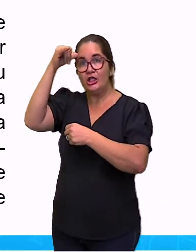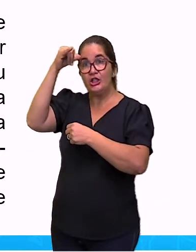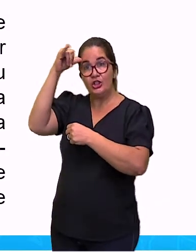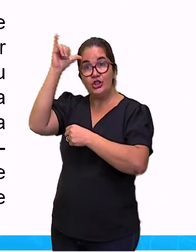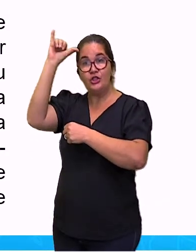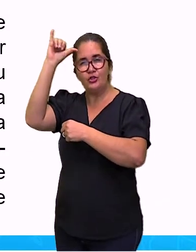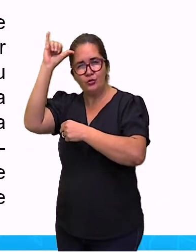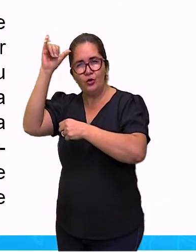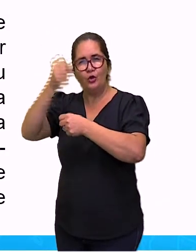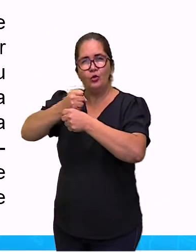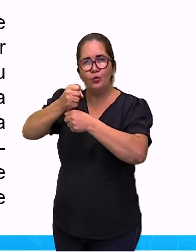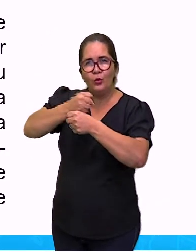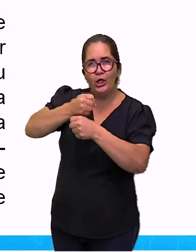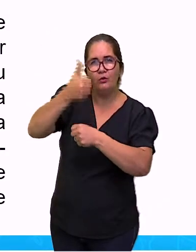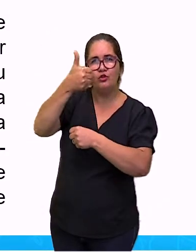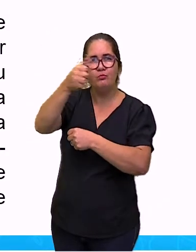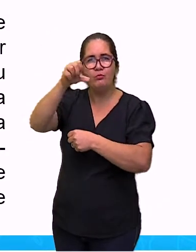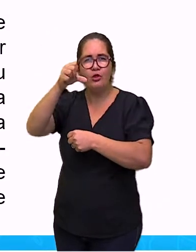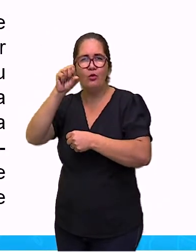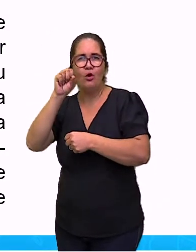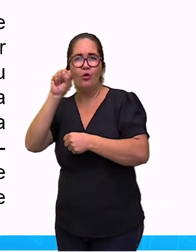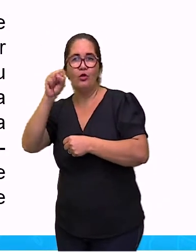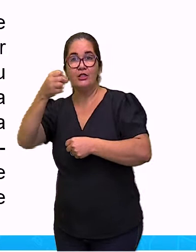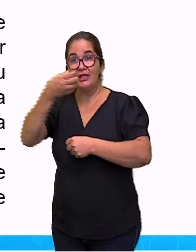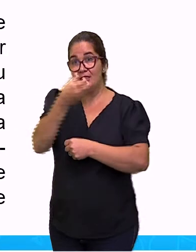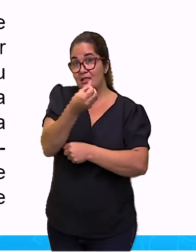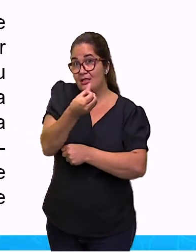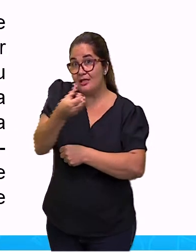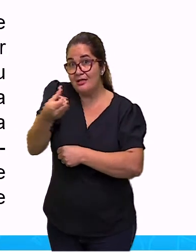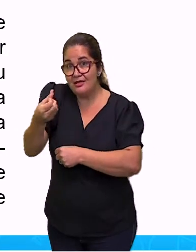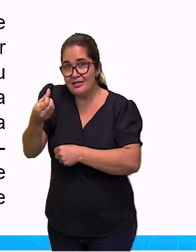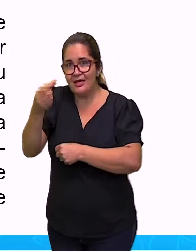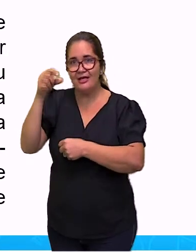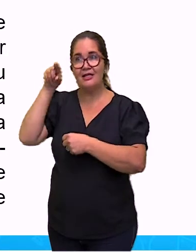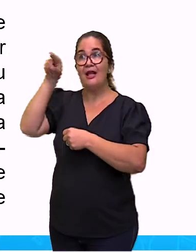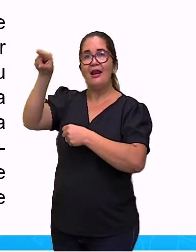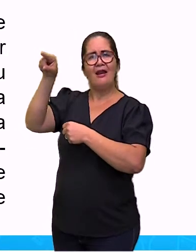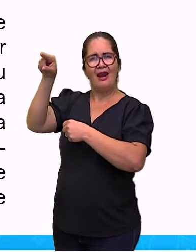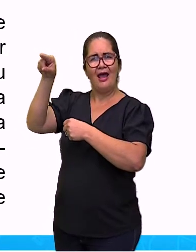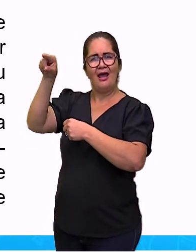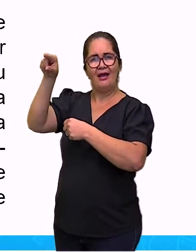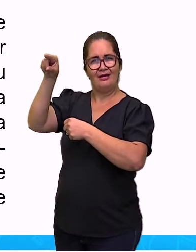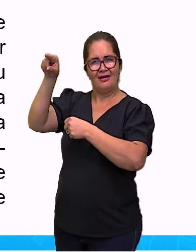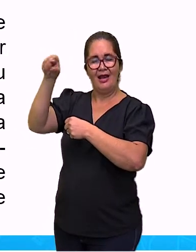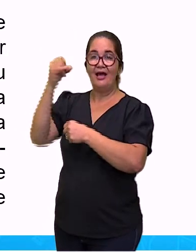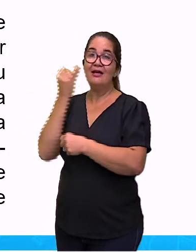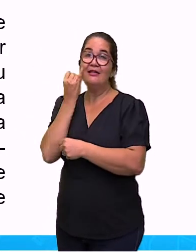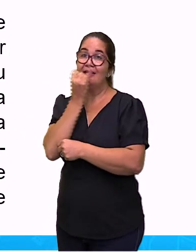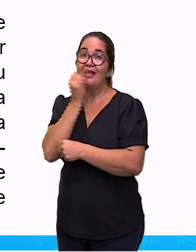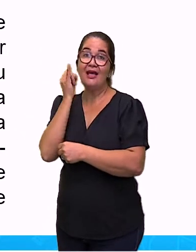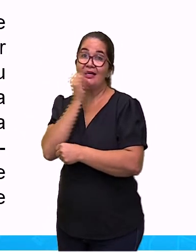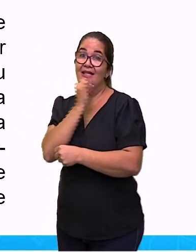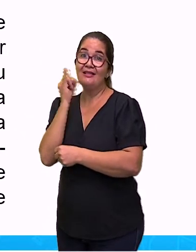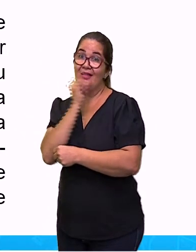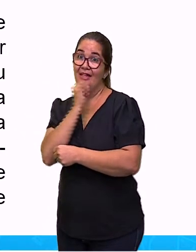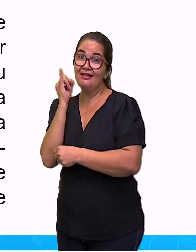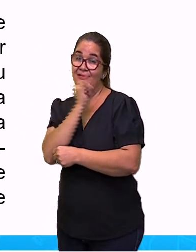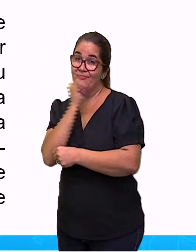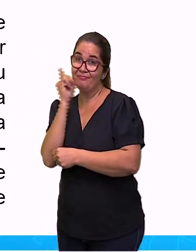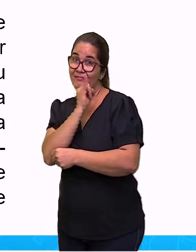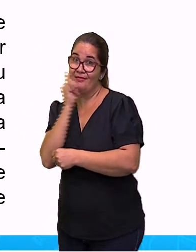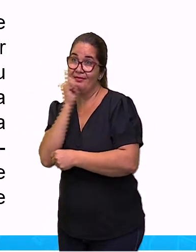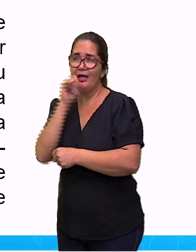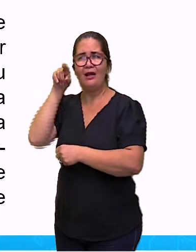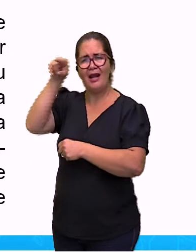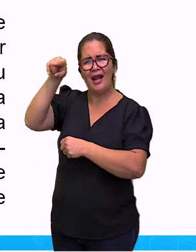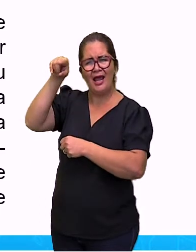na Vila Santa Caterine. Sabe onde, gente? No sul da Itália. Ele nasceu na Itália. Só que aos